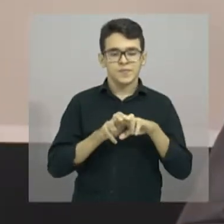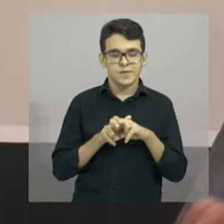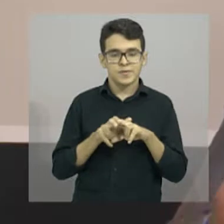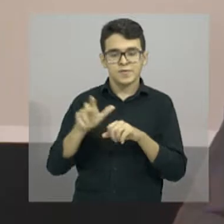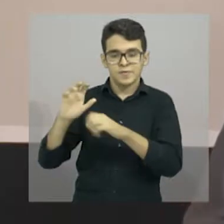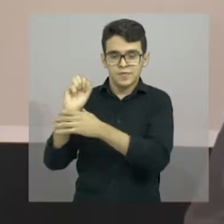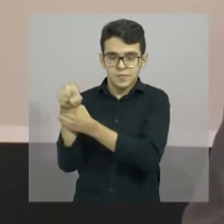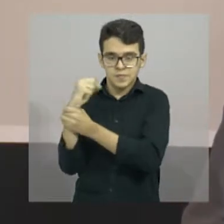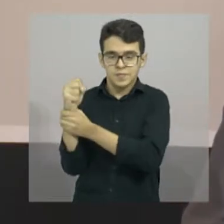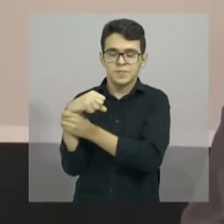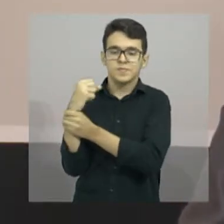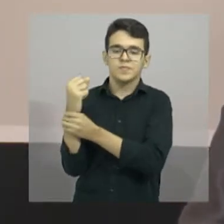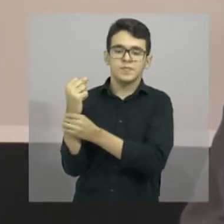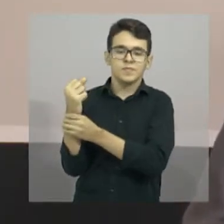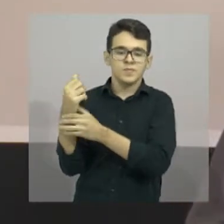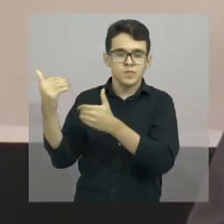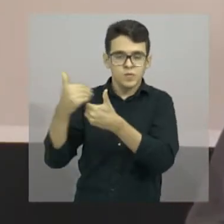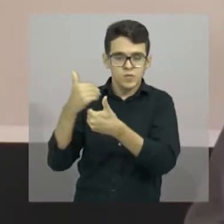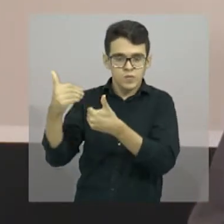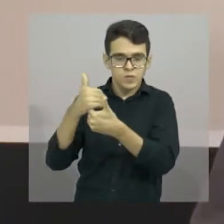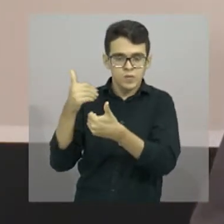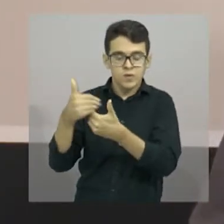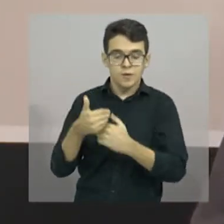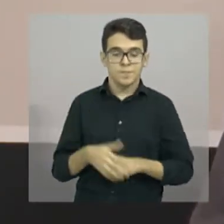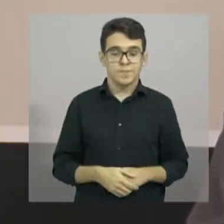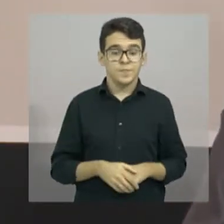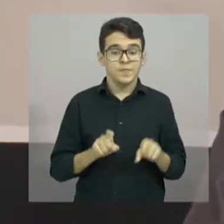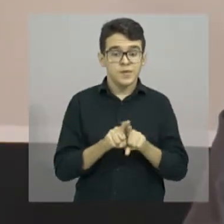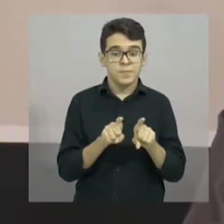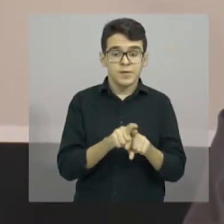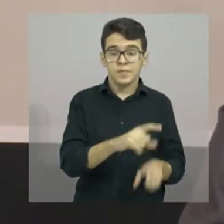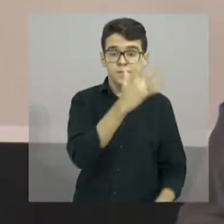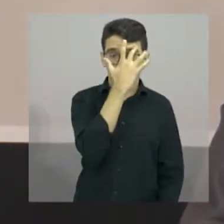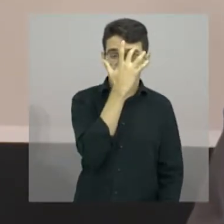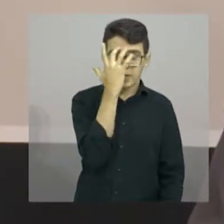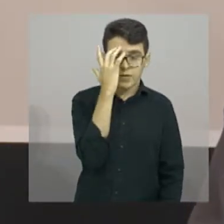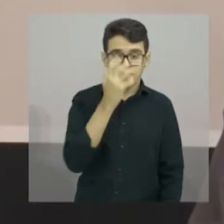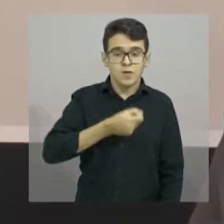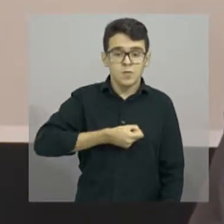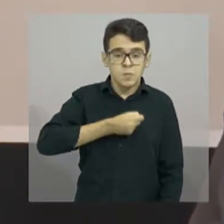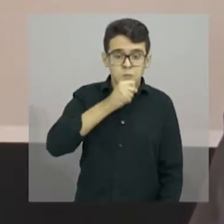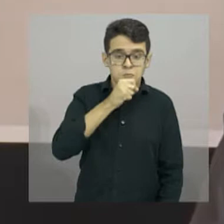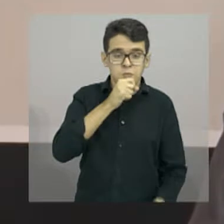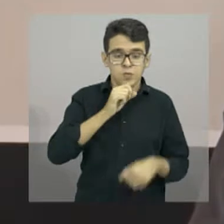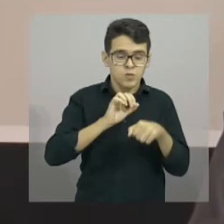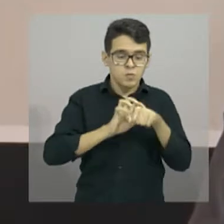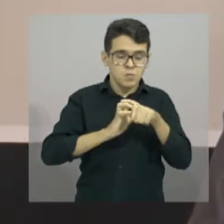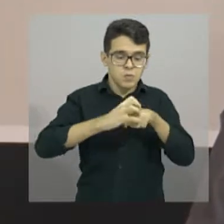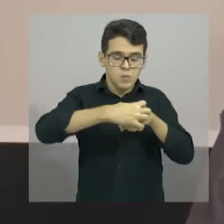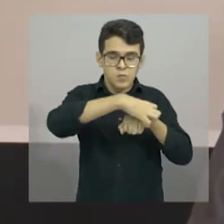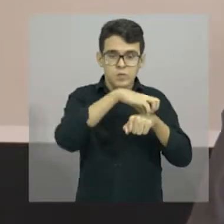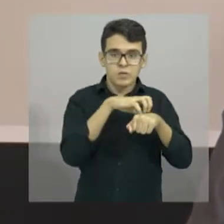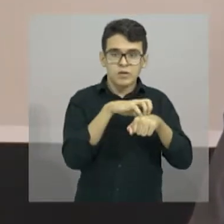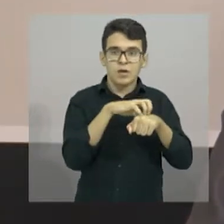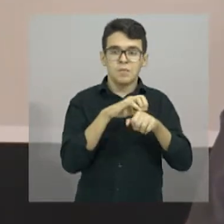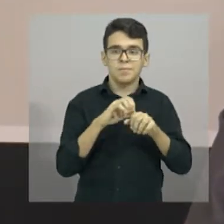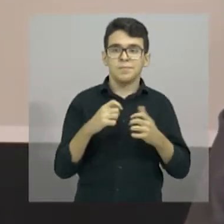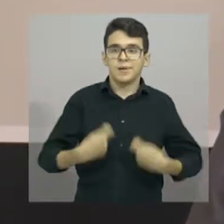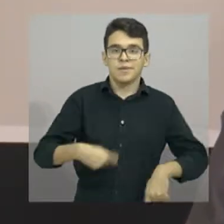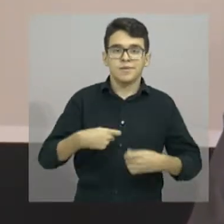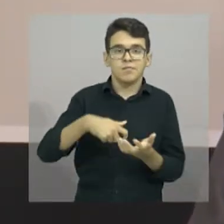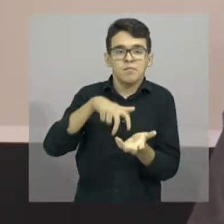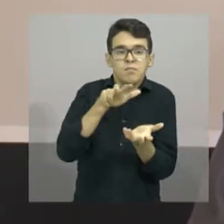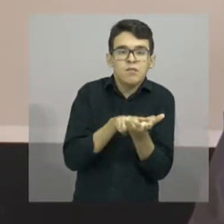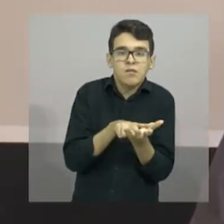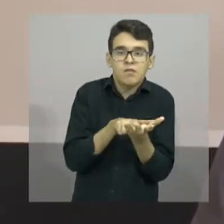idosos, a consequência disso em pacientes idosos é acumular outras doenças, certo? Muito simples. Quando a gente